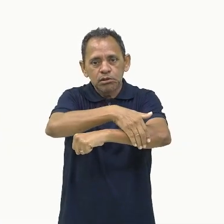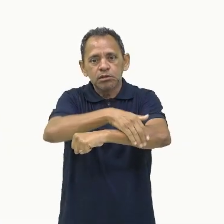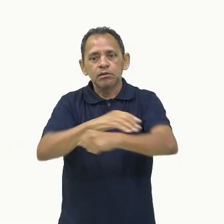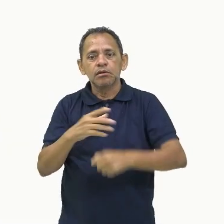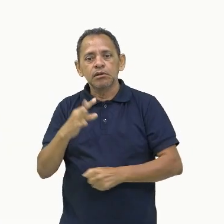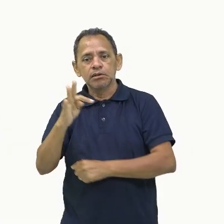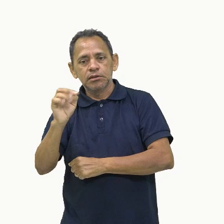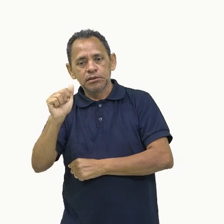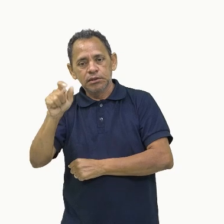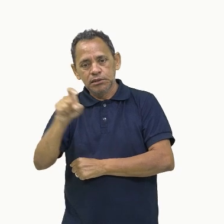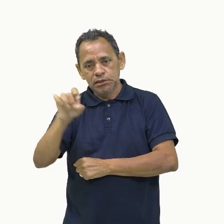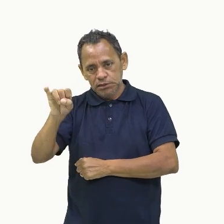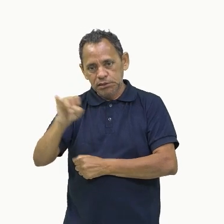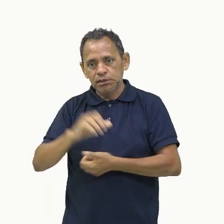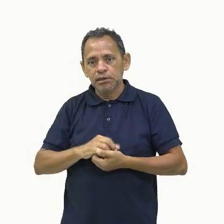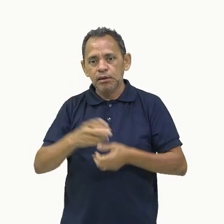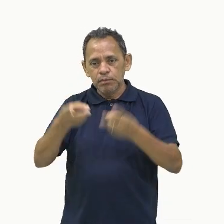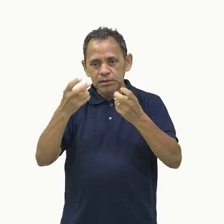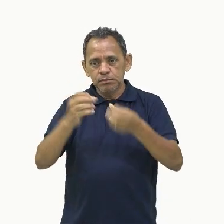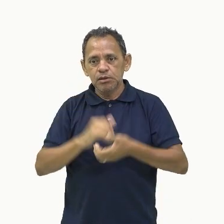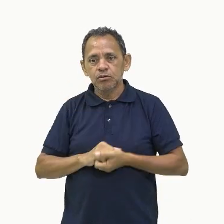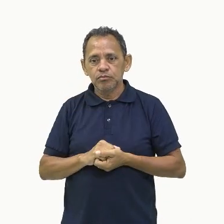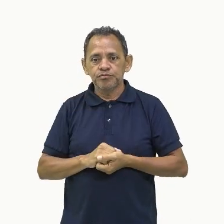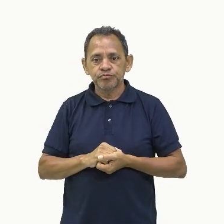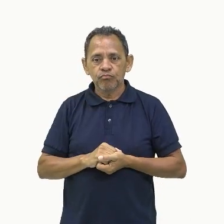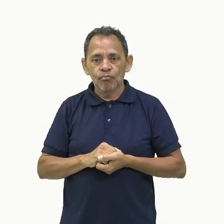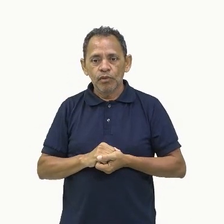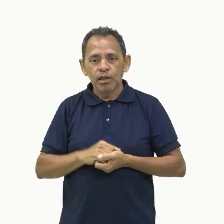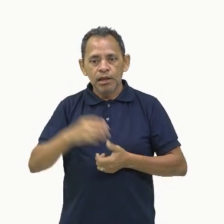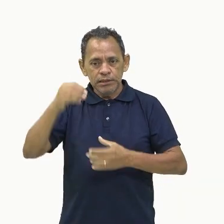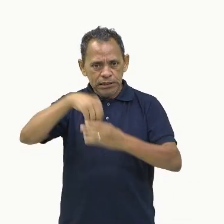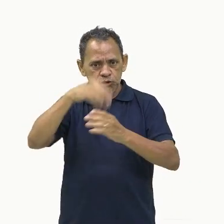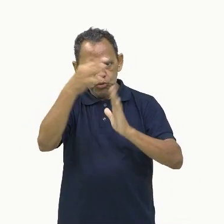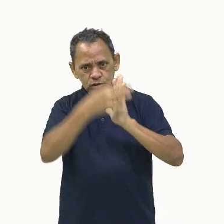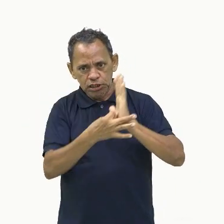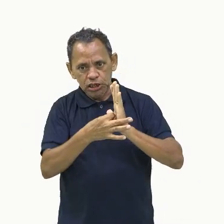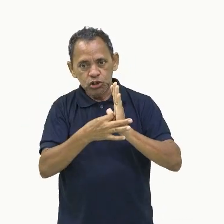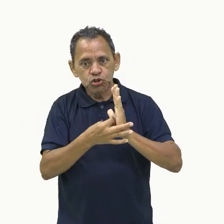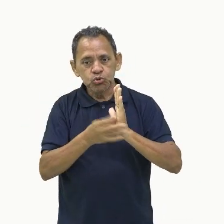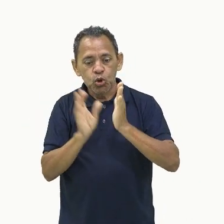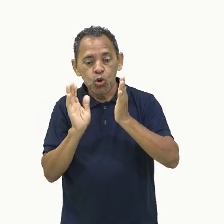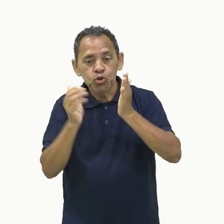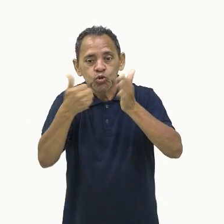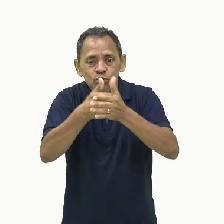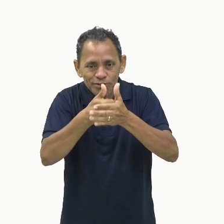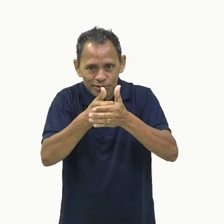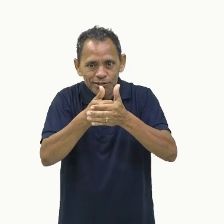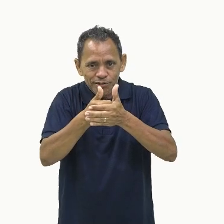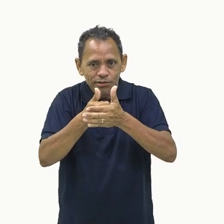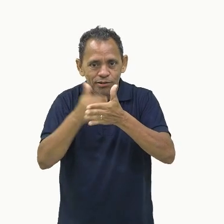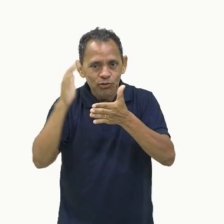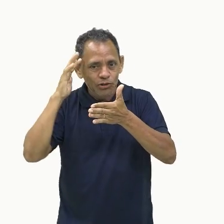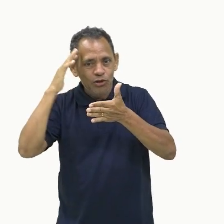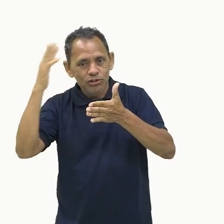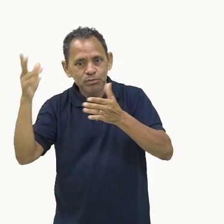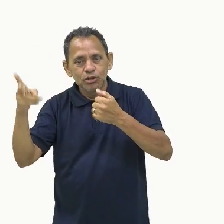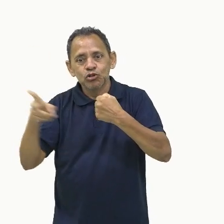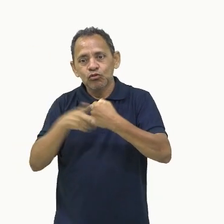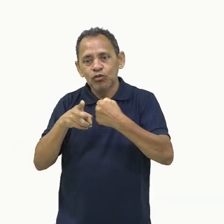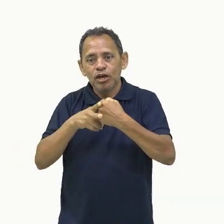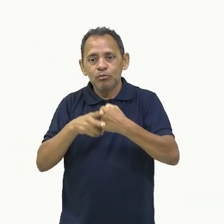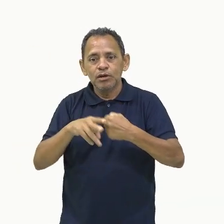aqui, eu apaguei, eu omiti as ocorrências do verbo